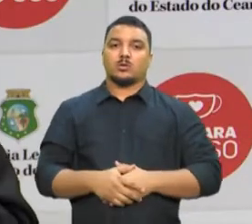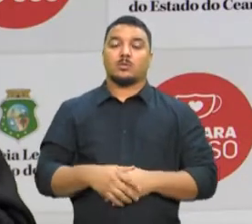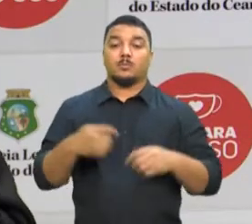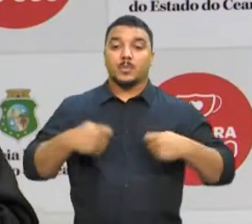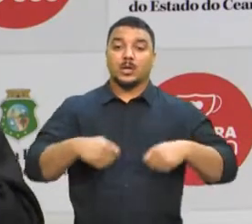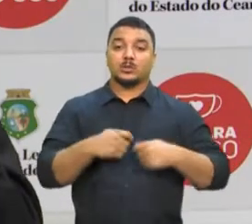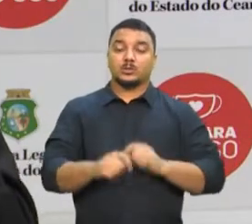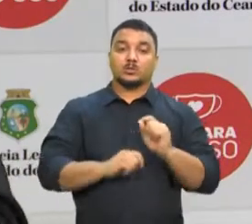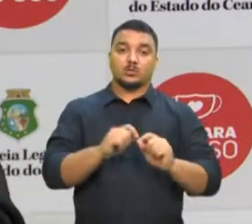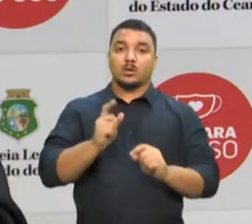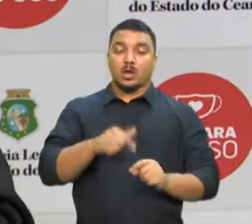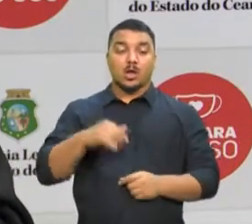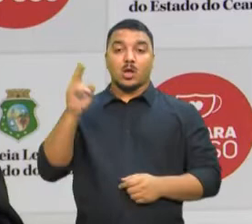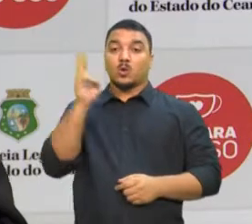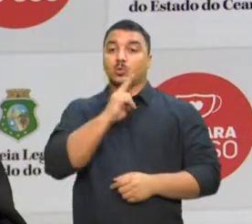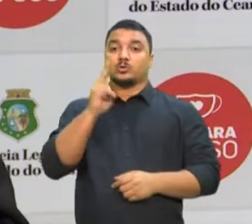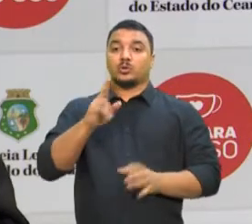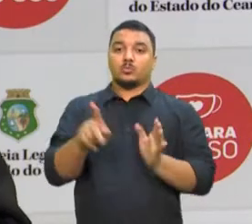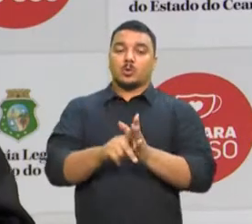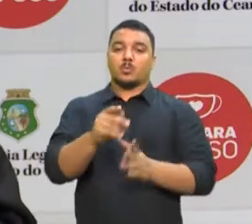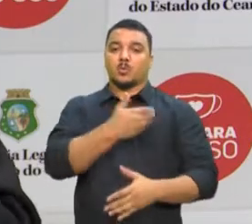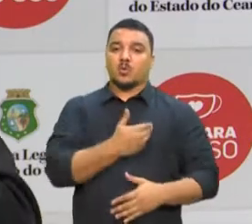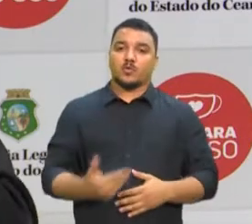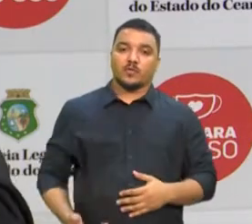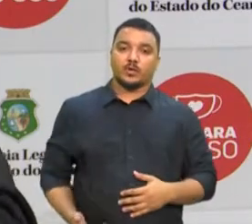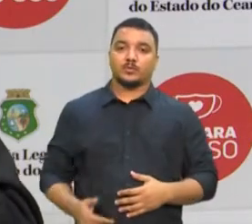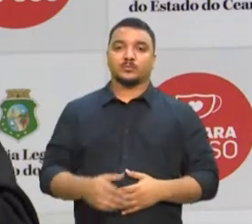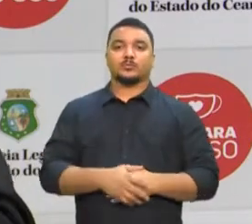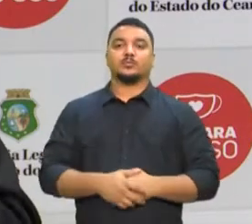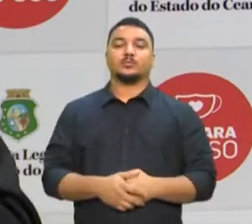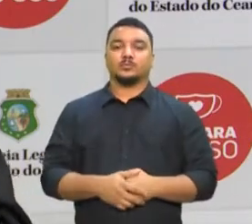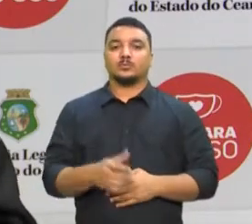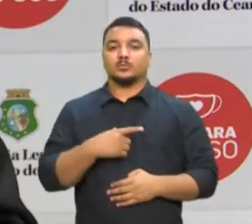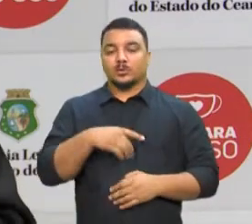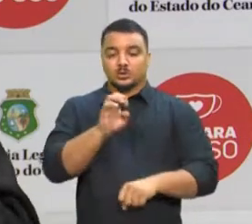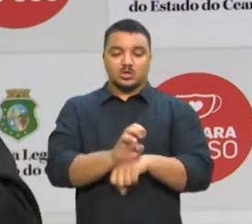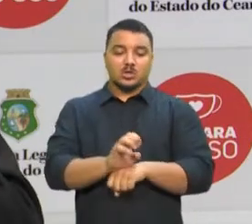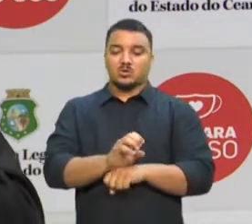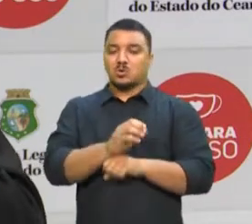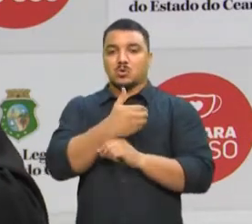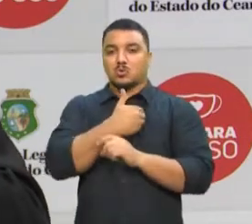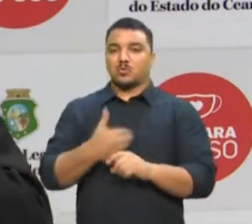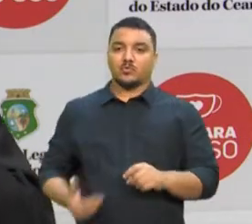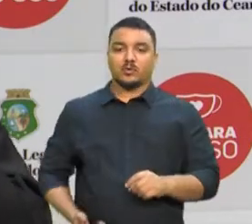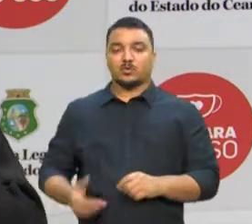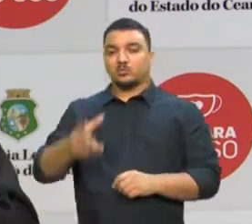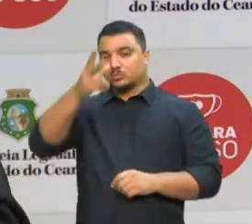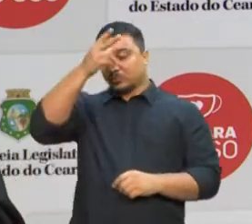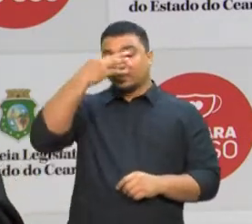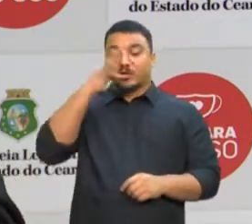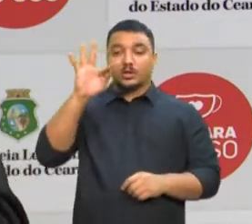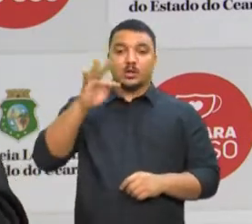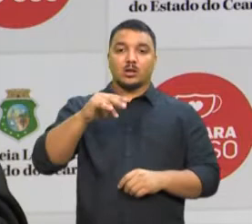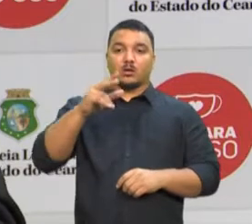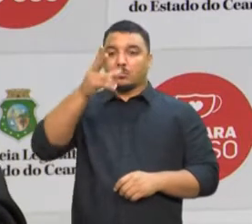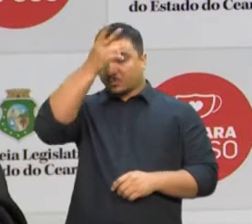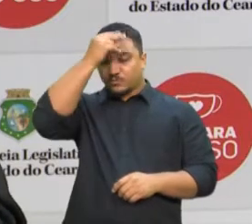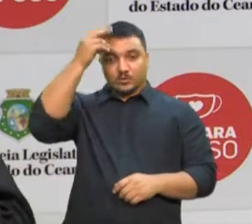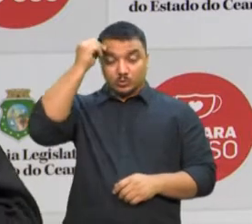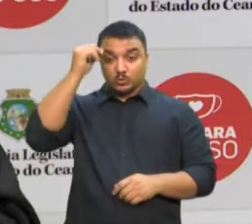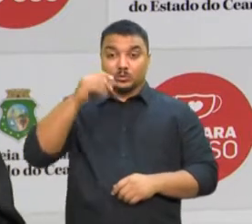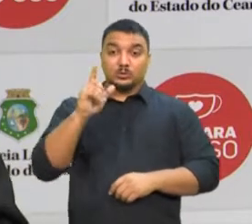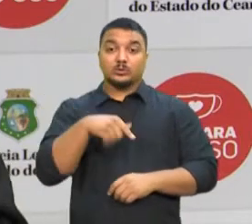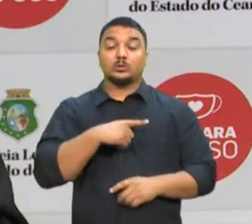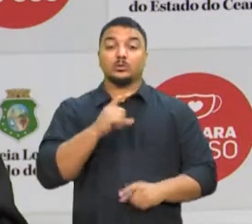ação enérgica do governo, seja ele estadual, federal, municipal, para que tivéssemos tido todo um controle e não